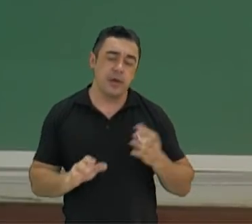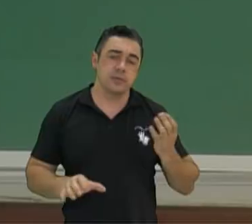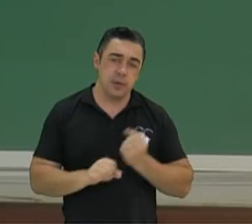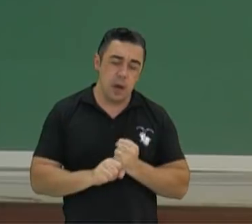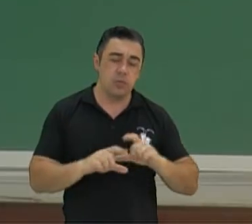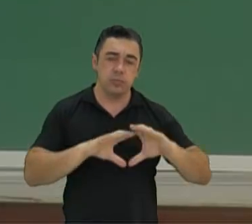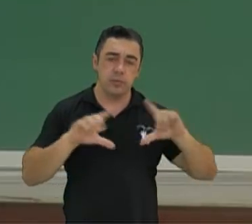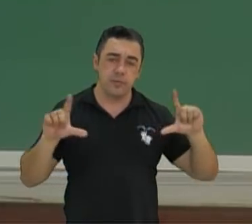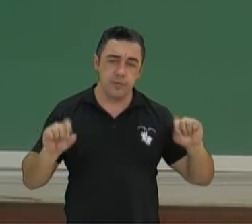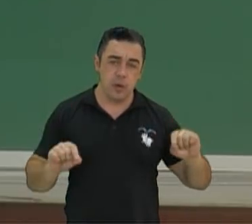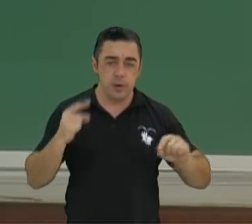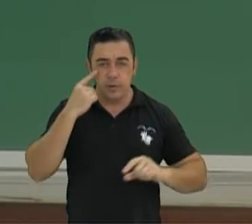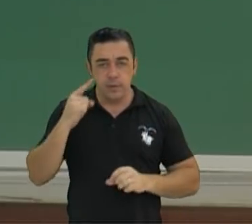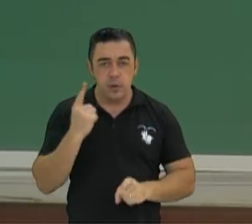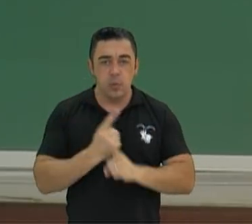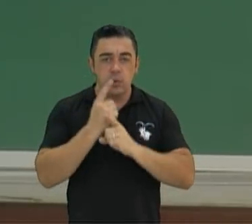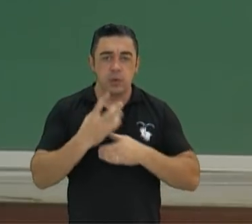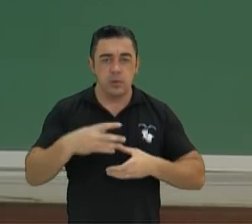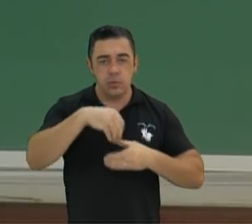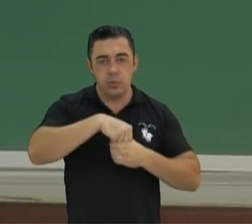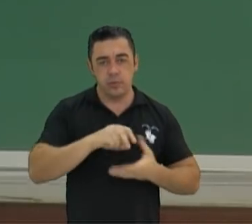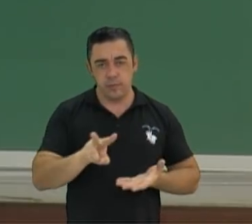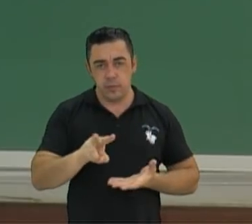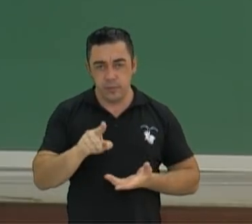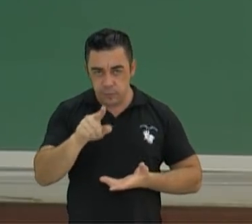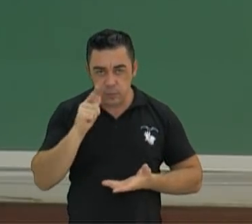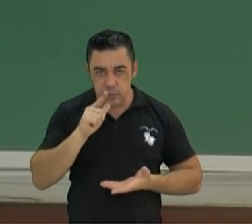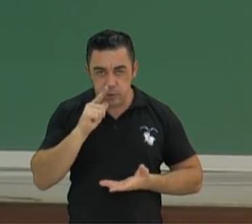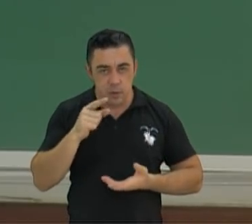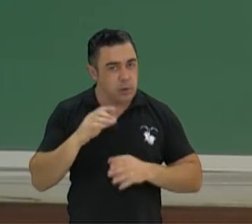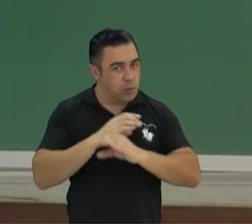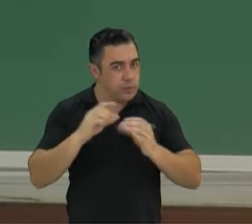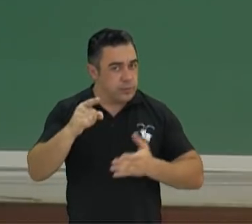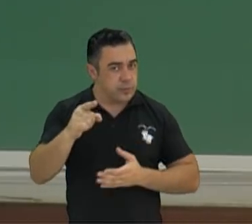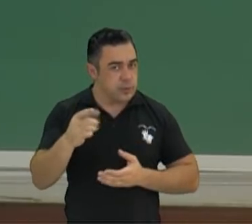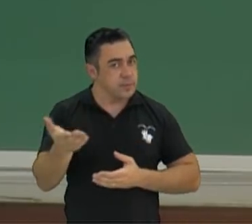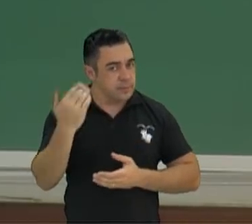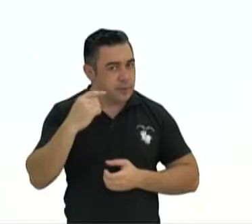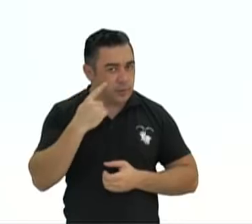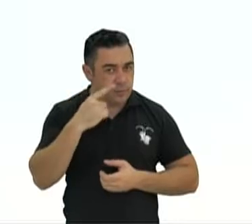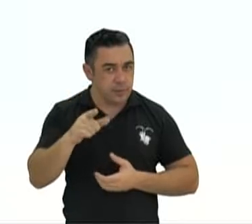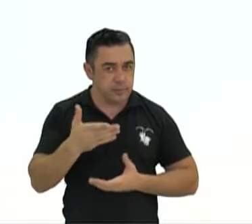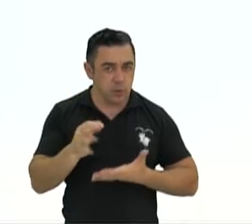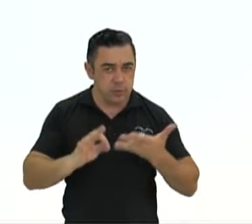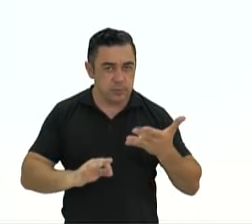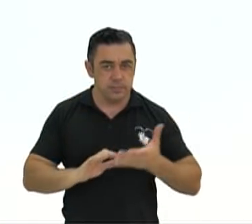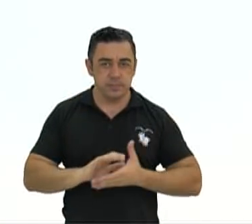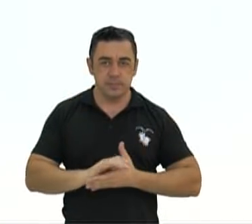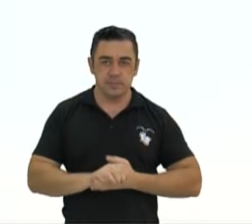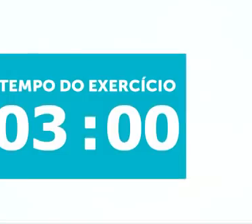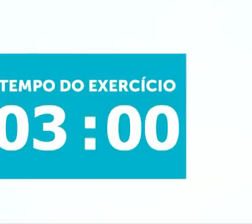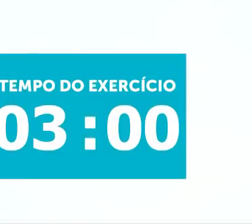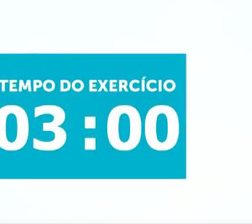na fórmula e calcular o volume. Conseguem? Confio em vocês, daqui a pouco a gente corrige.